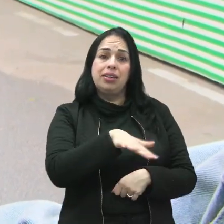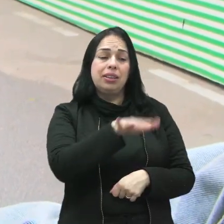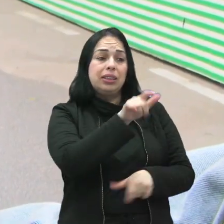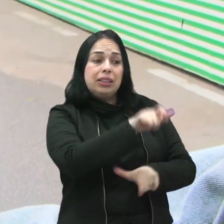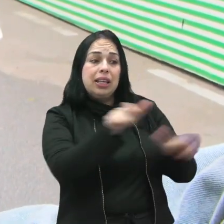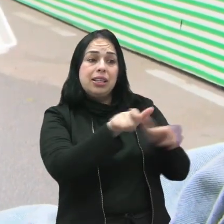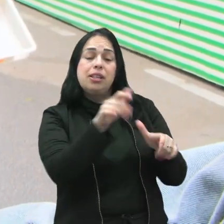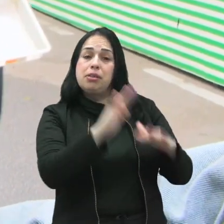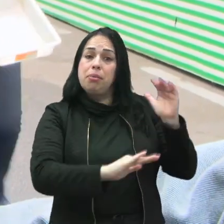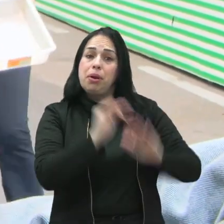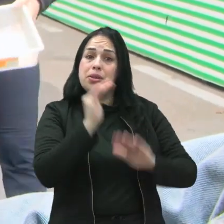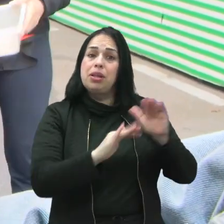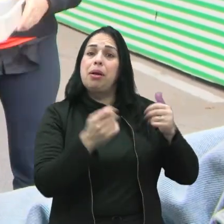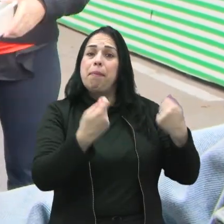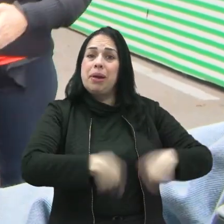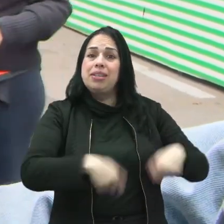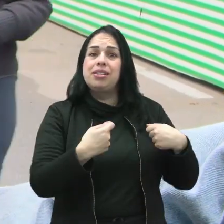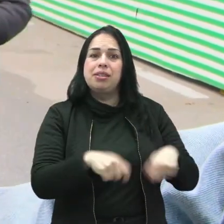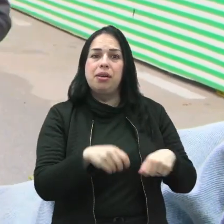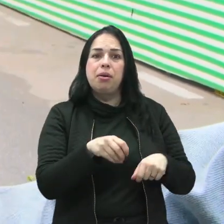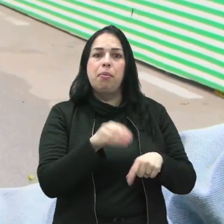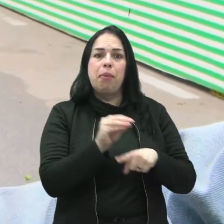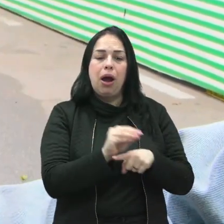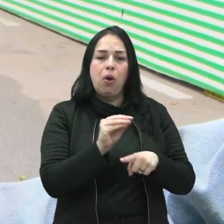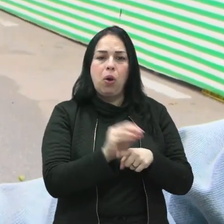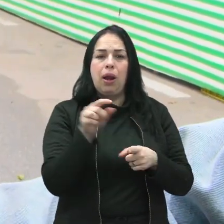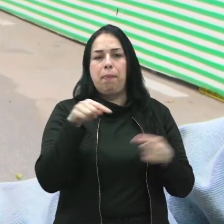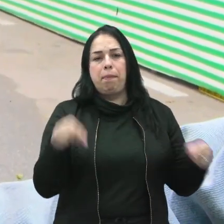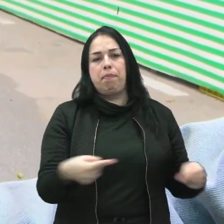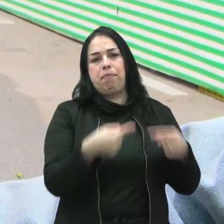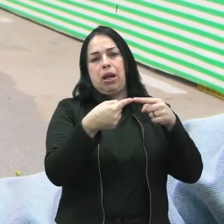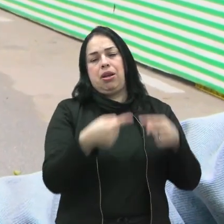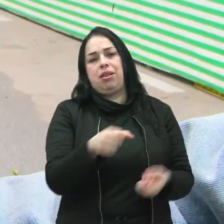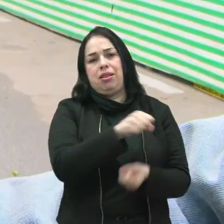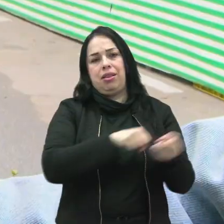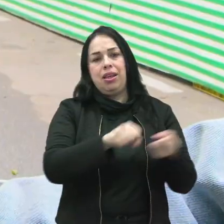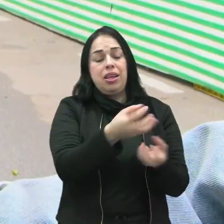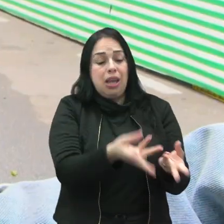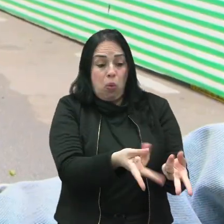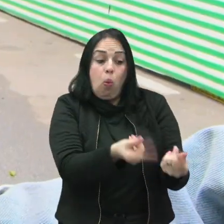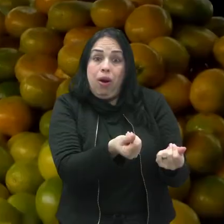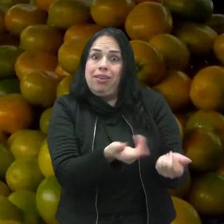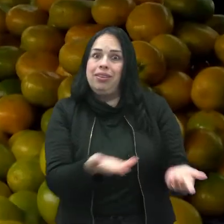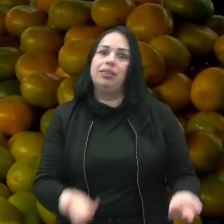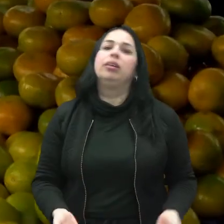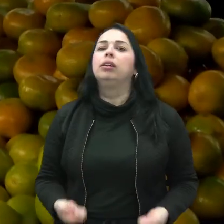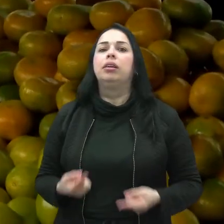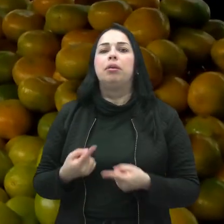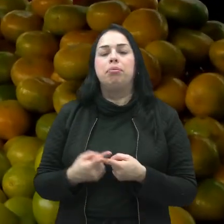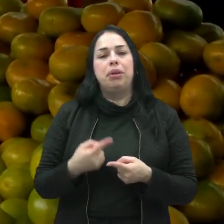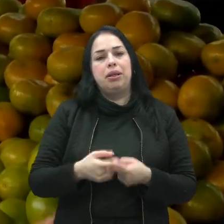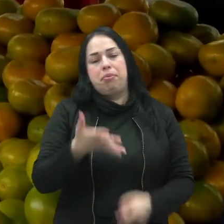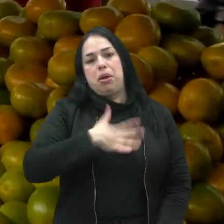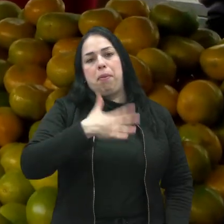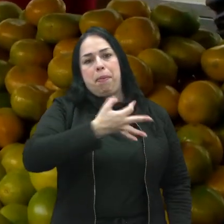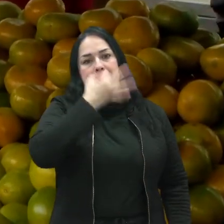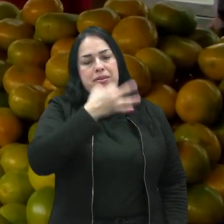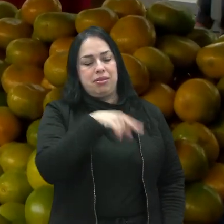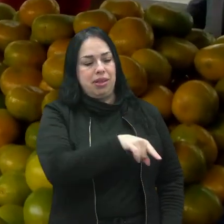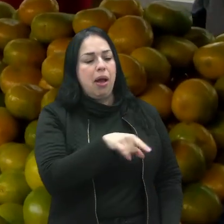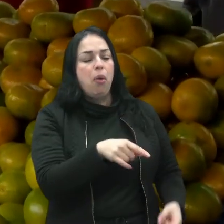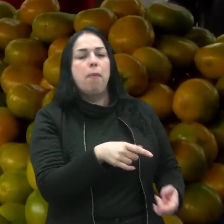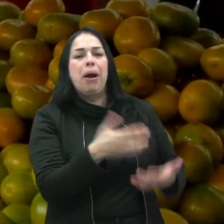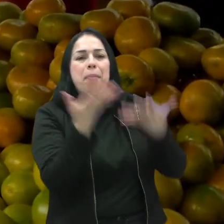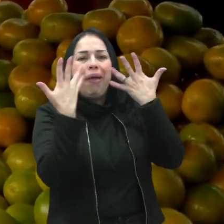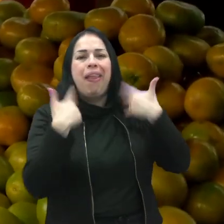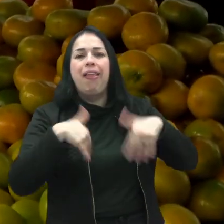dessas pessoas que sempre vão zelar pela sustentabilidade e a qualidade. Porque eu acho que na feira os produtos são